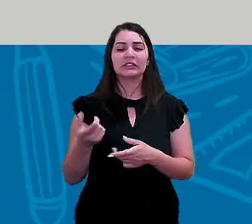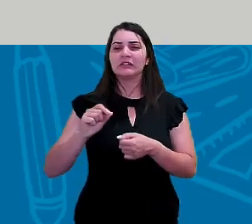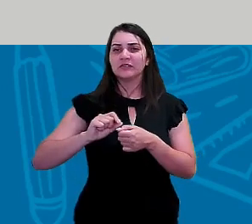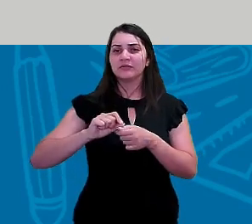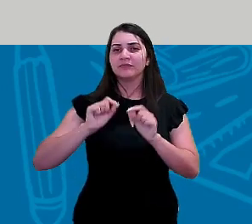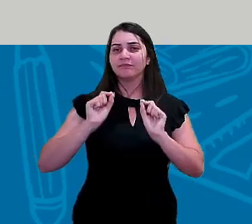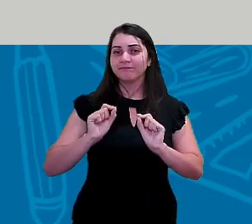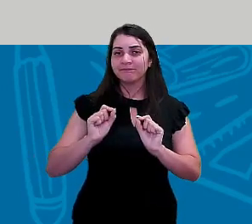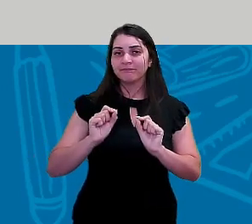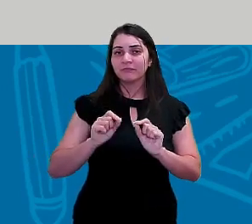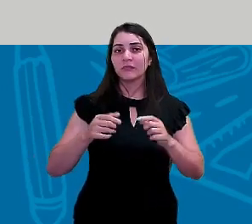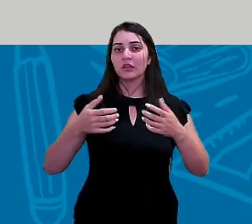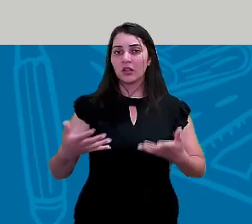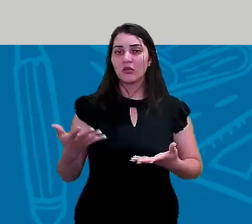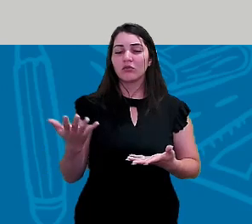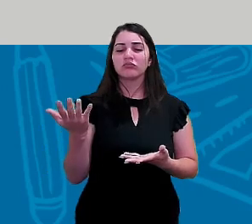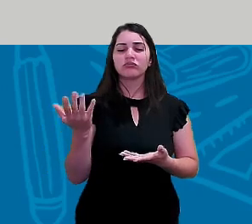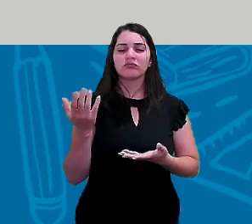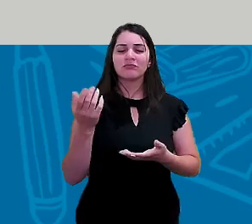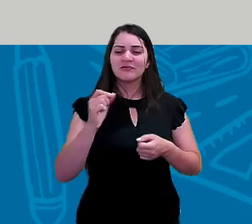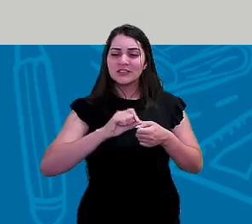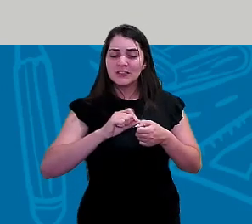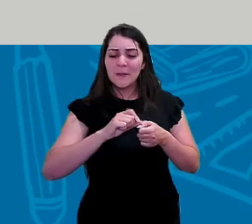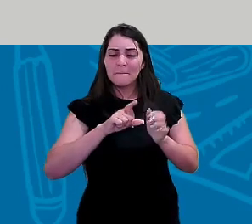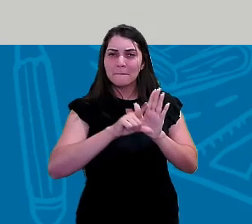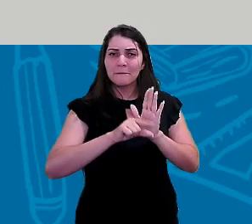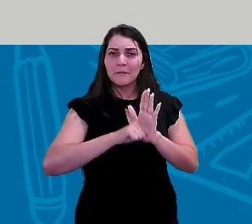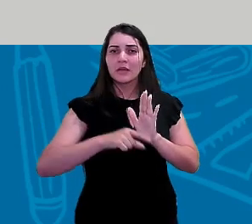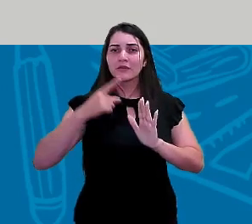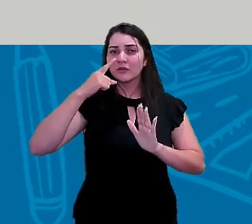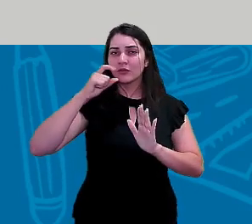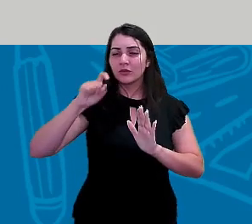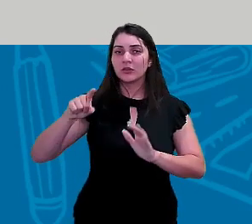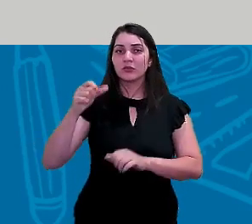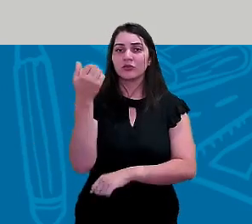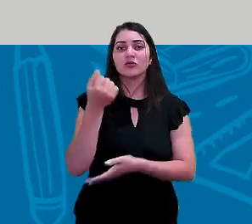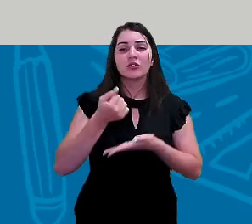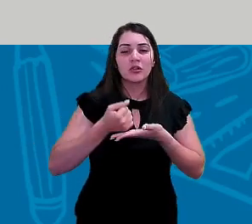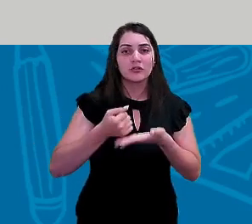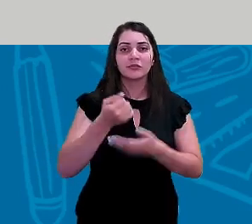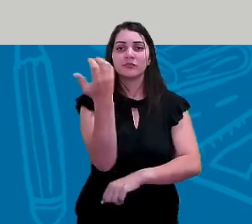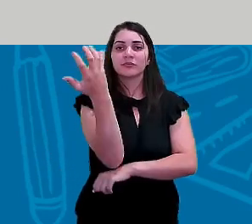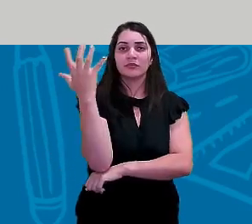faz. Então, vamos produzir menos lixo, vamos ajudar a natureza, tá bom?